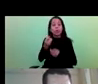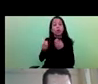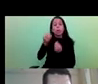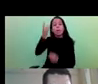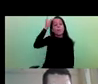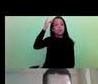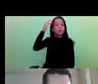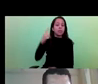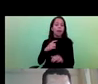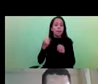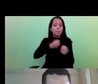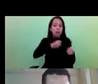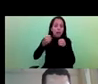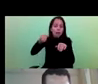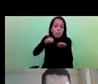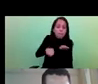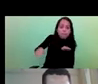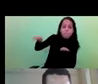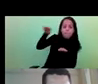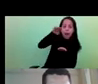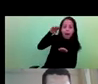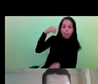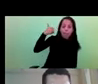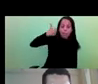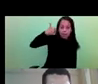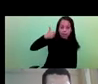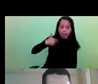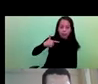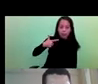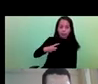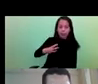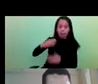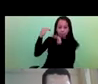né, sociais. A conscientização,